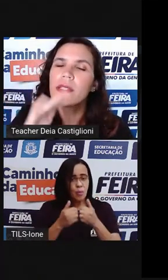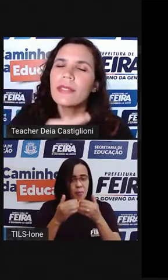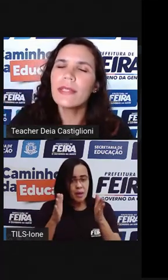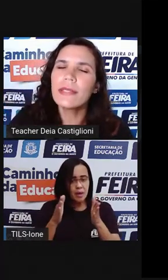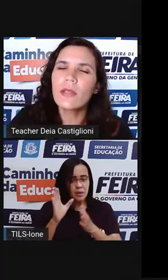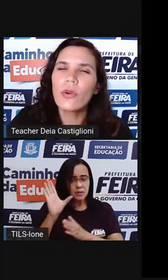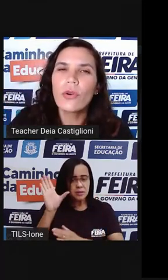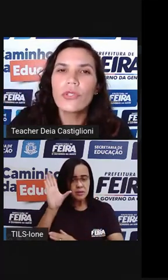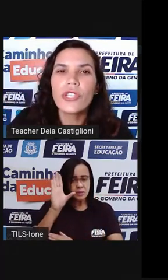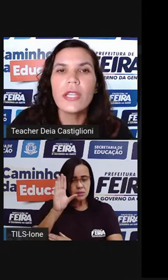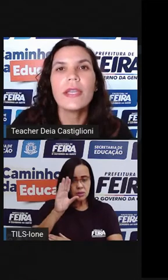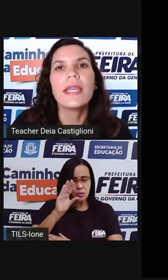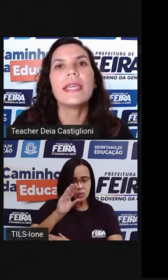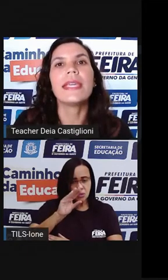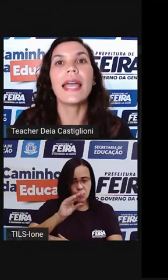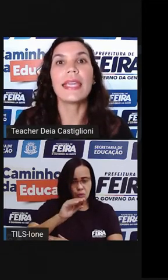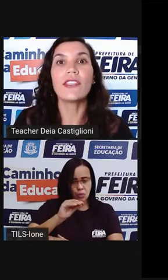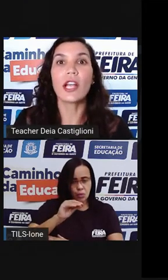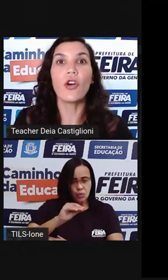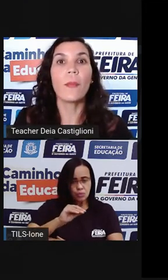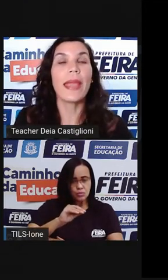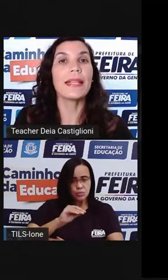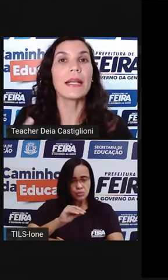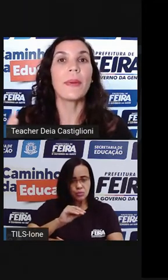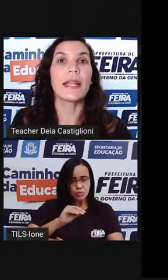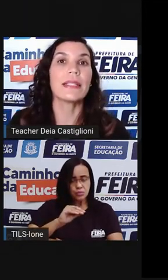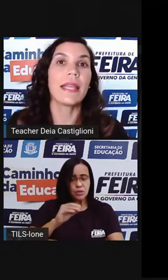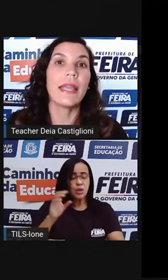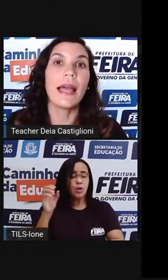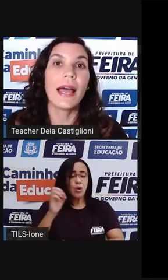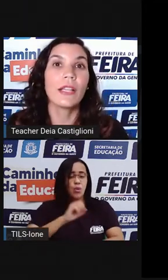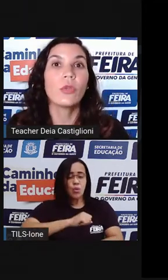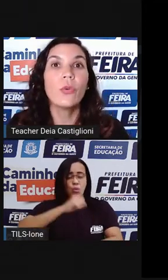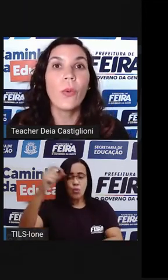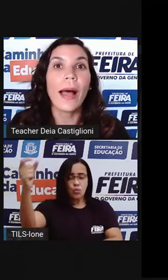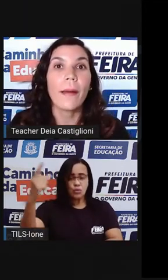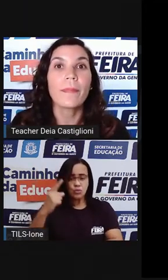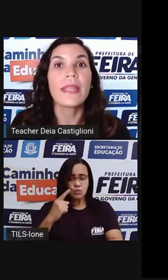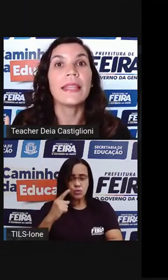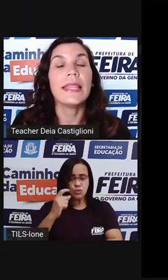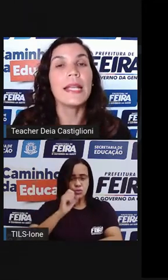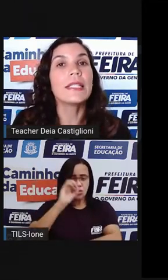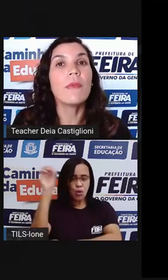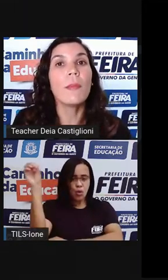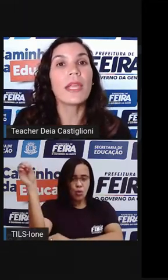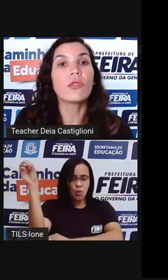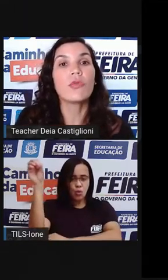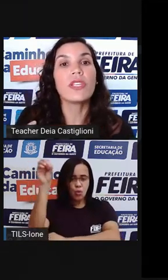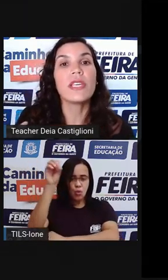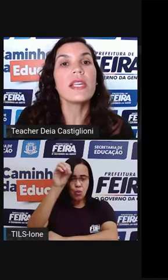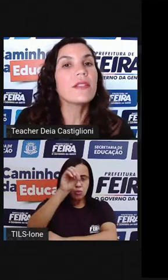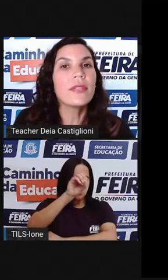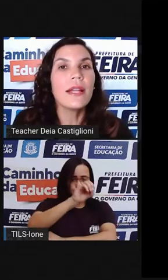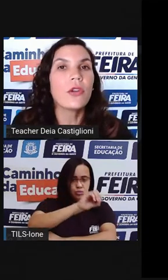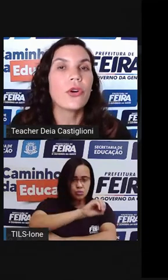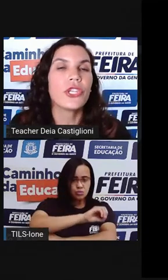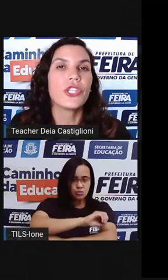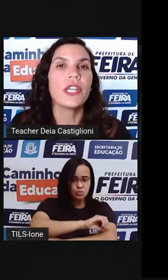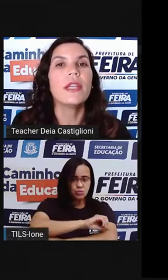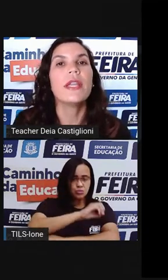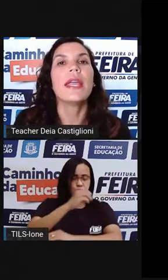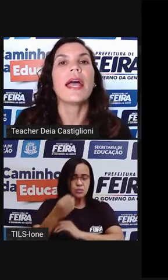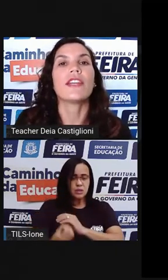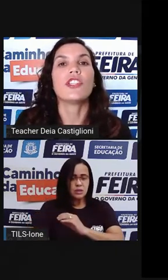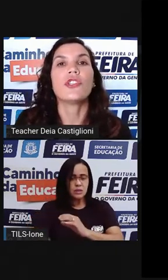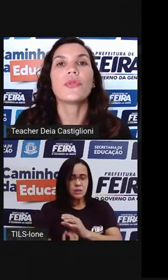ó, se esconde e aí já começa a aparecer a lua. Nesse momento do início da